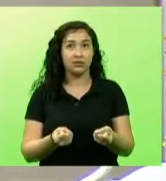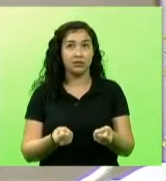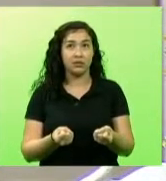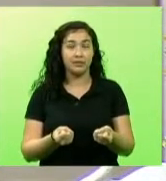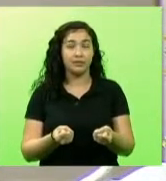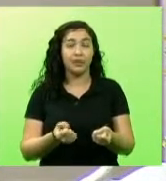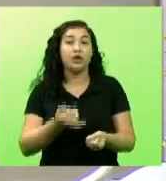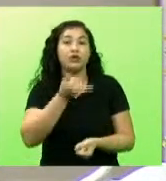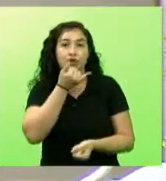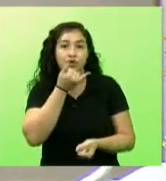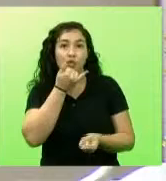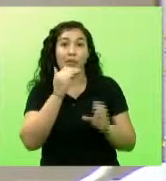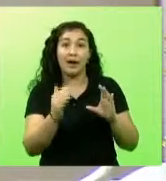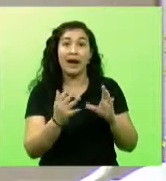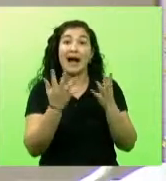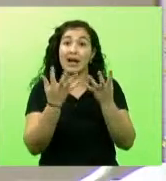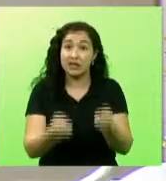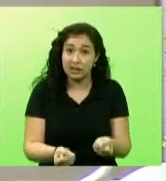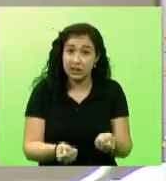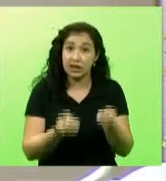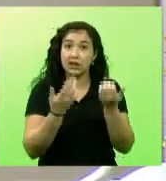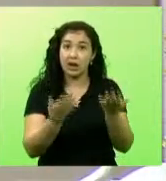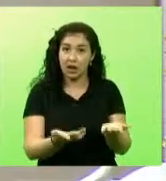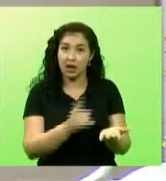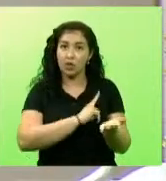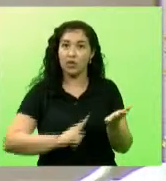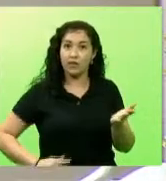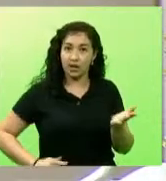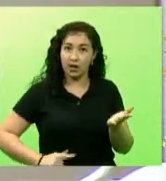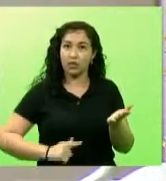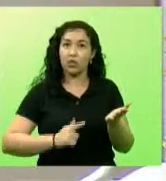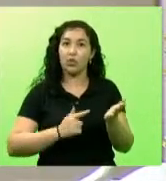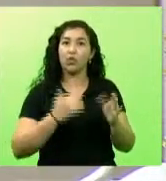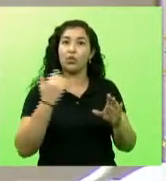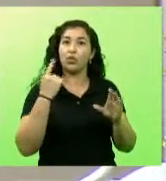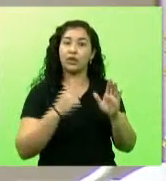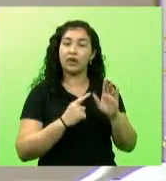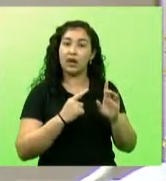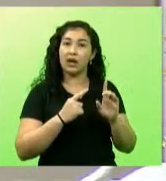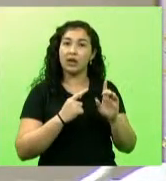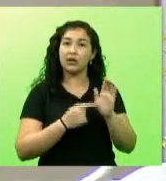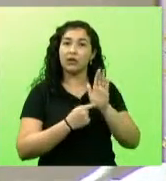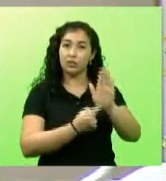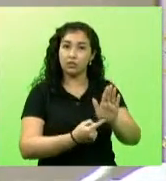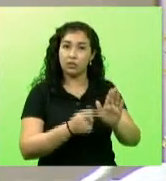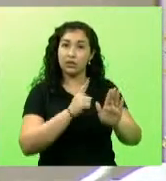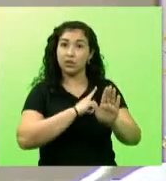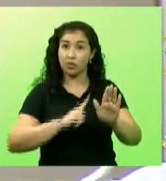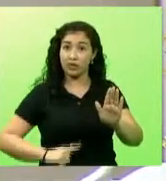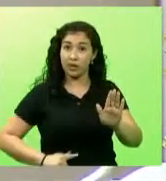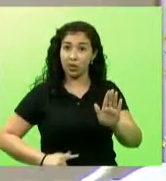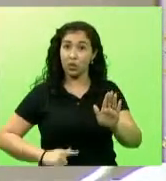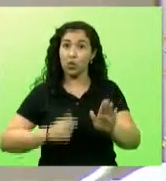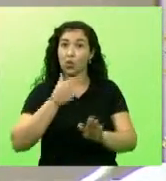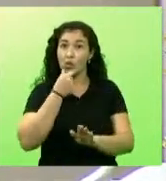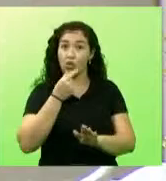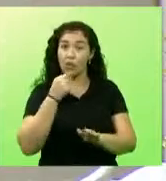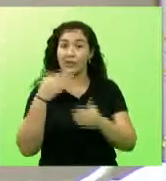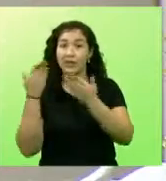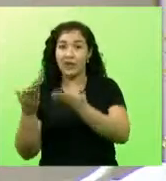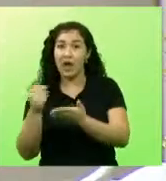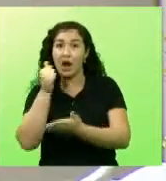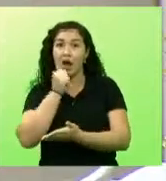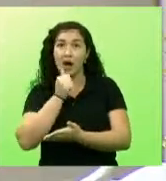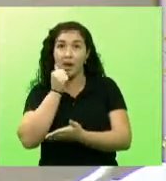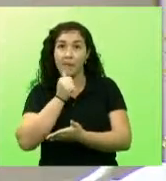pelo recebimento da denúncia em relação ao governador do Estado e não recebimento em relação à vice-governadora. Perfeito.